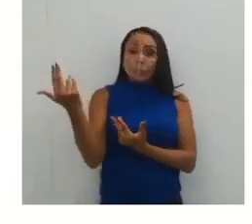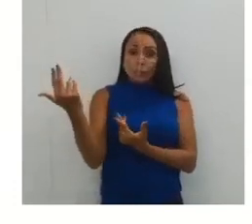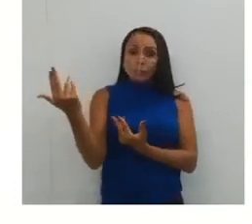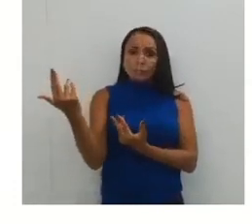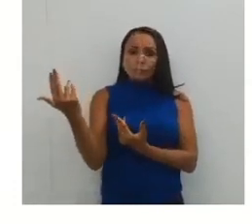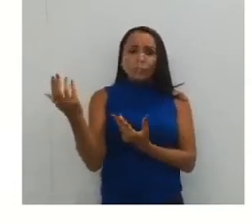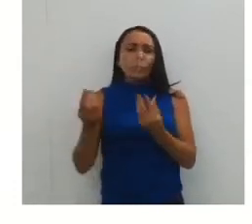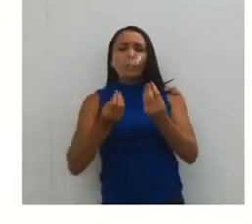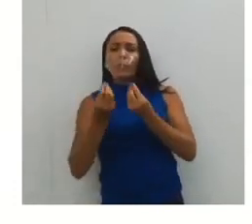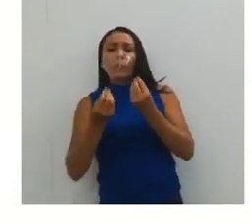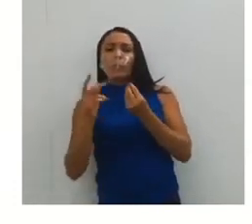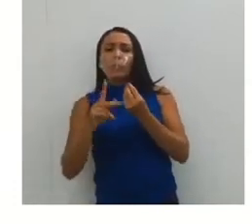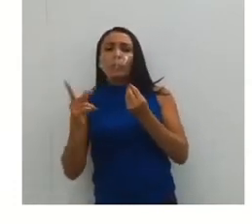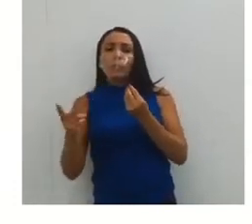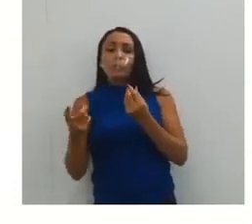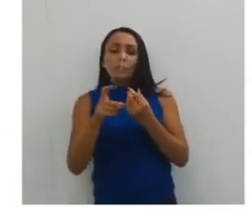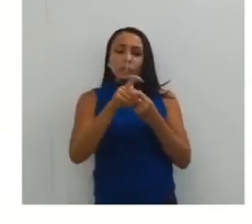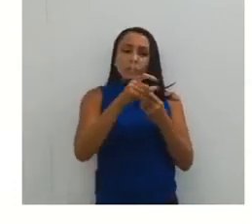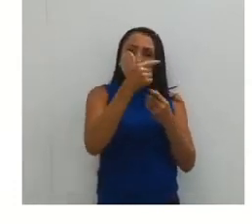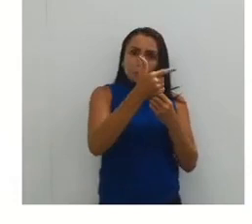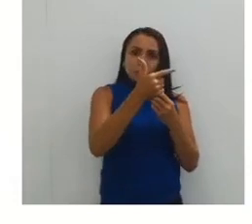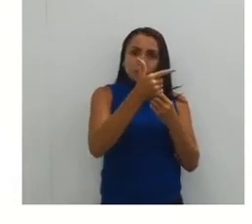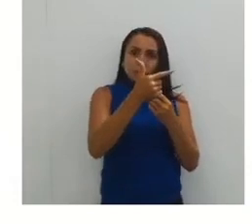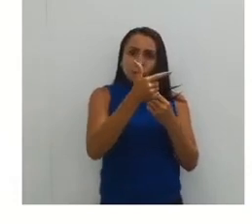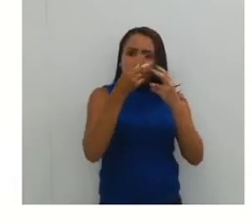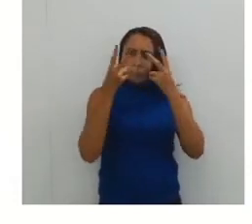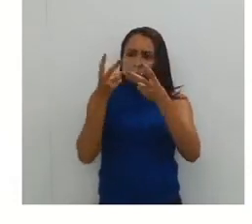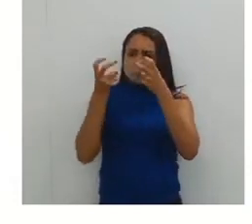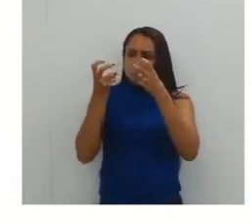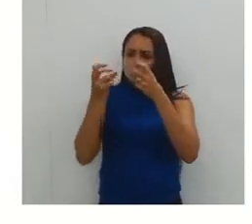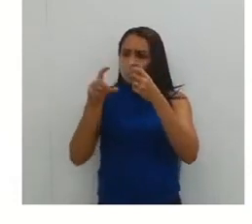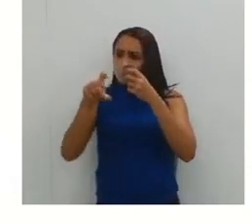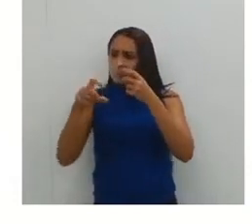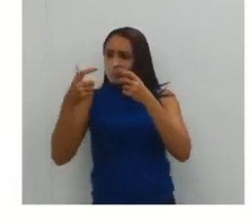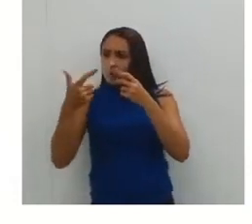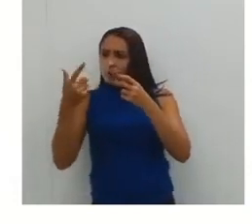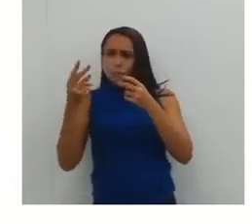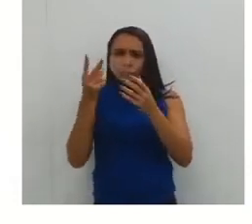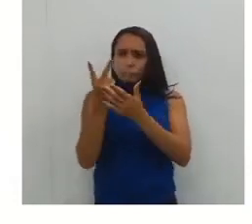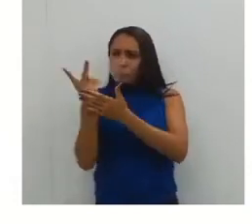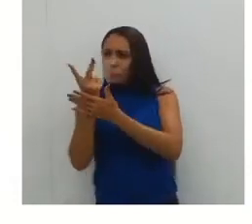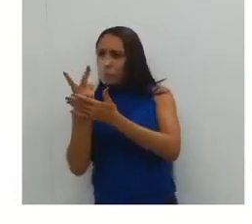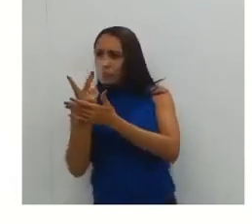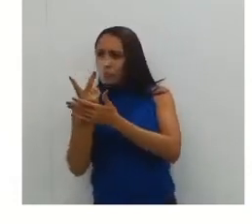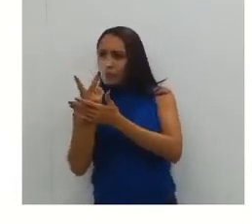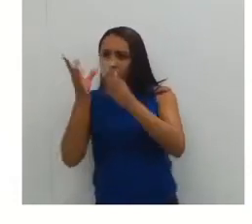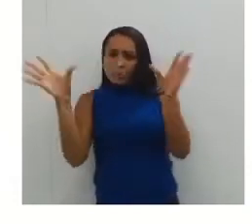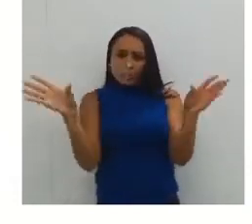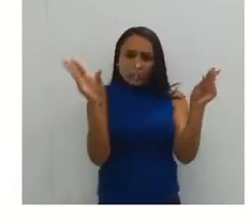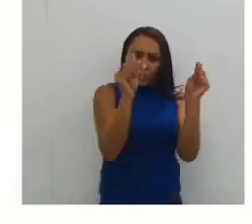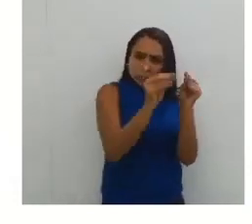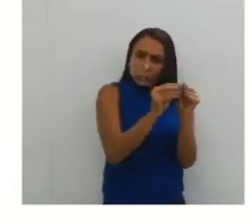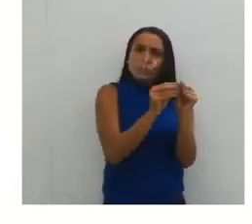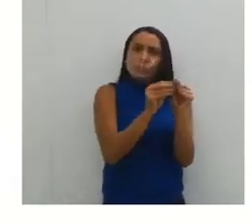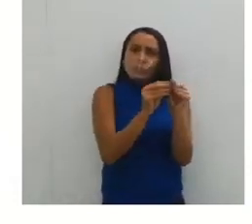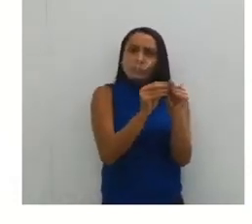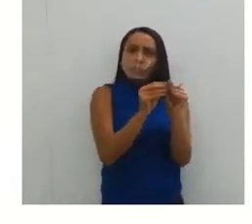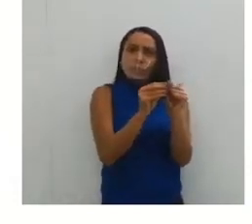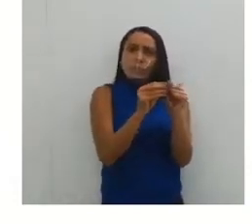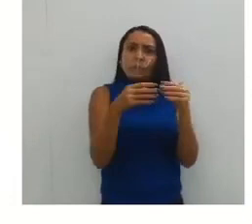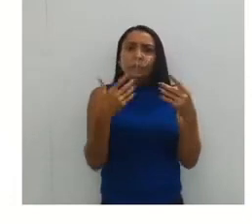Como assim? O x ao quadrado conversa com o x ao quadrado. Esse conversar é operar, soma